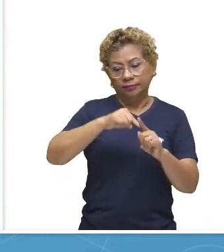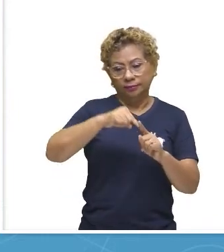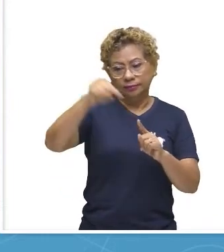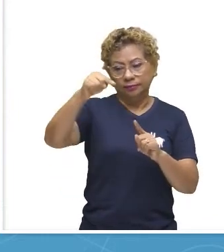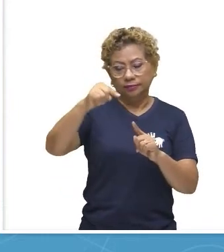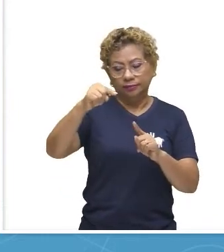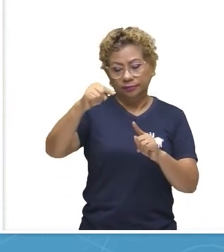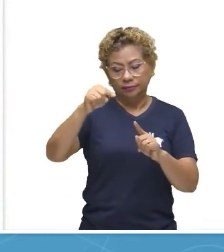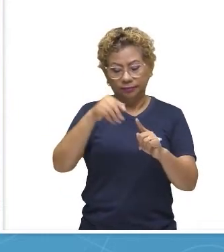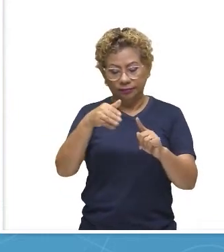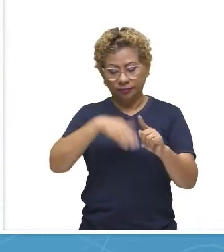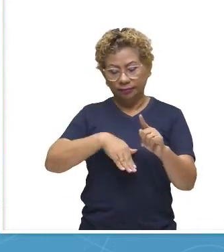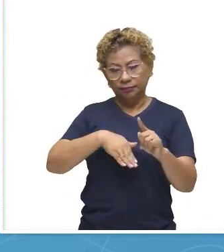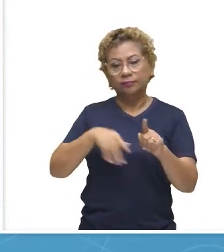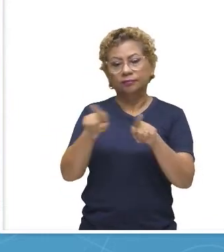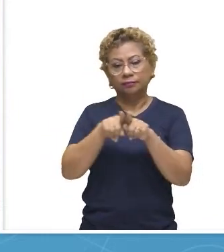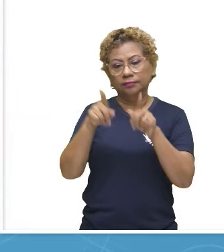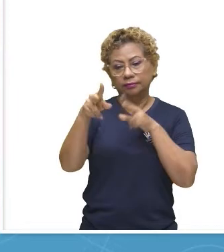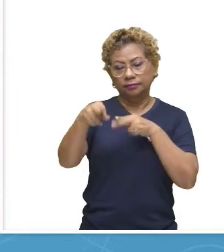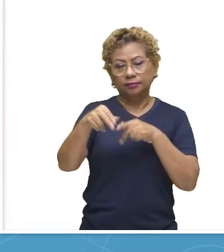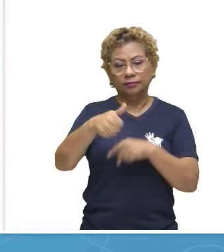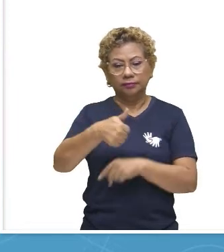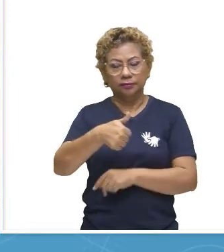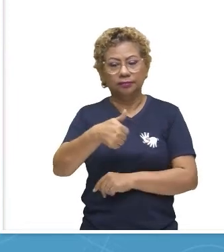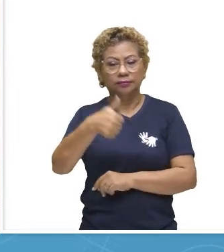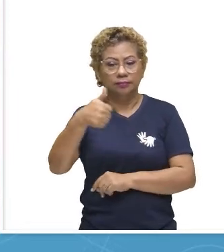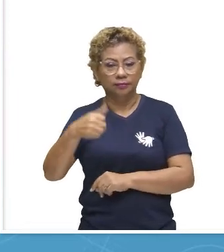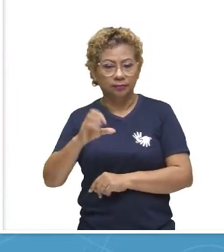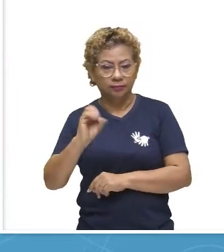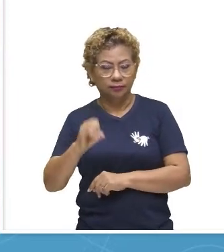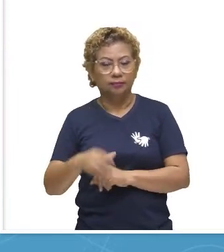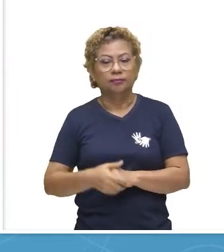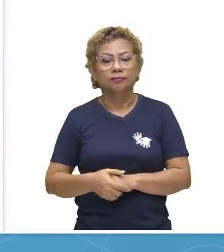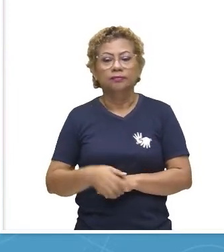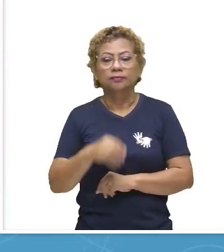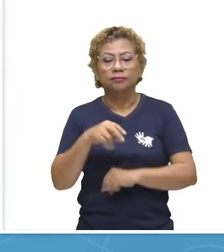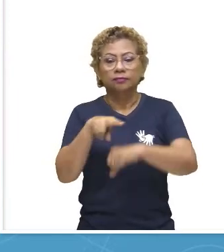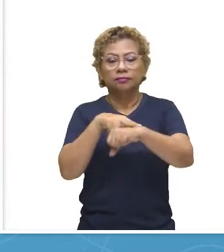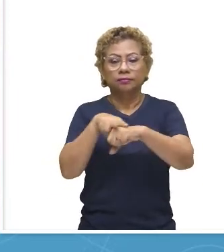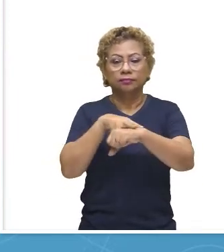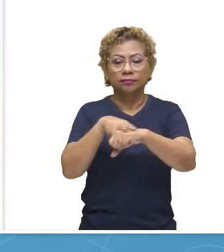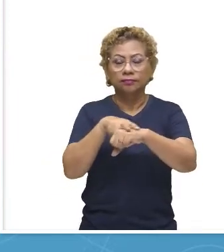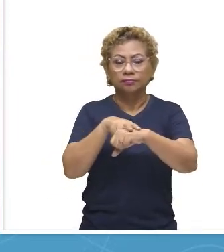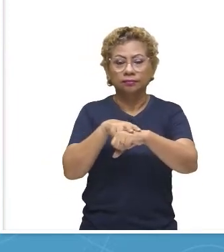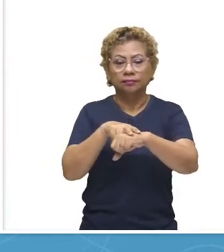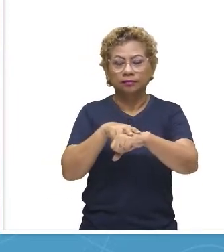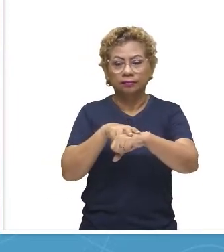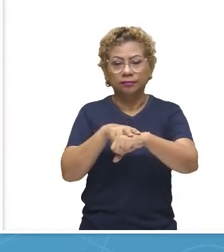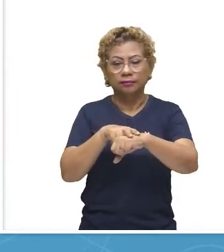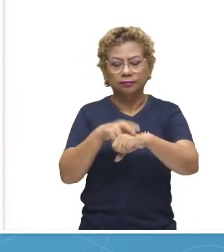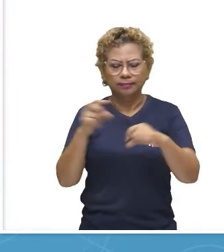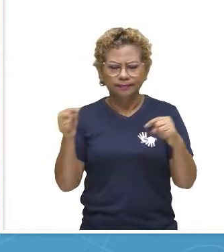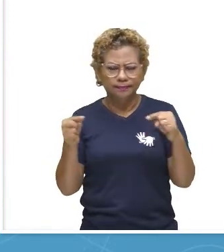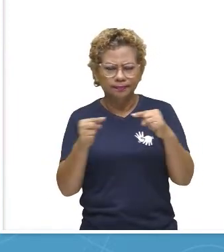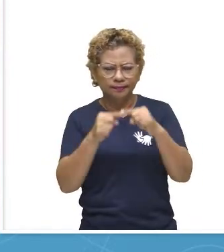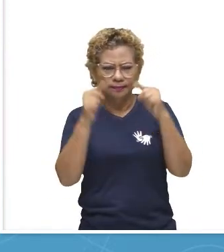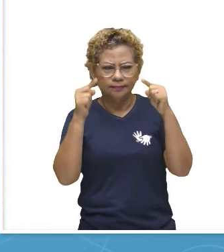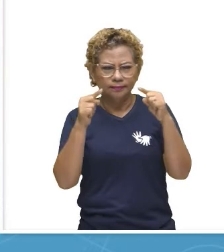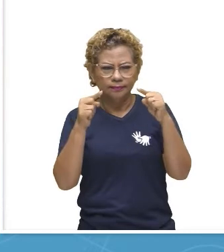né? E vice-versa, né? Esse ângulo verdinho aqui, ele também, vou colocar